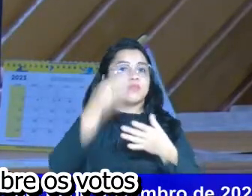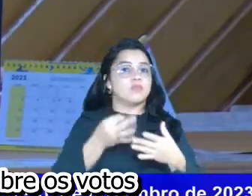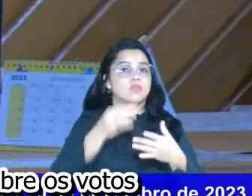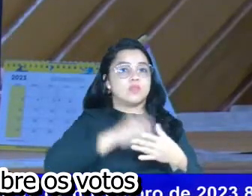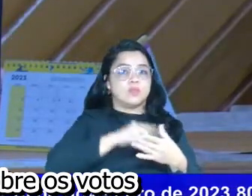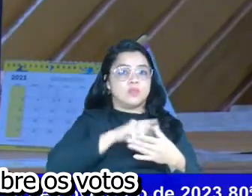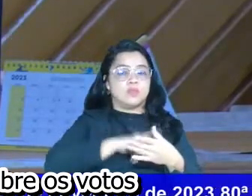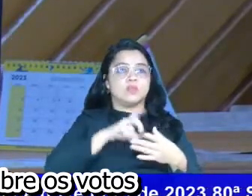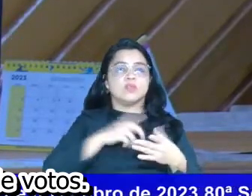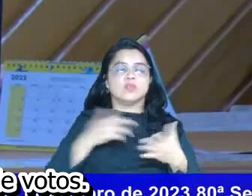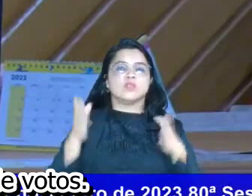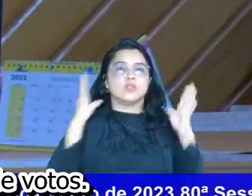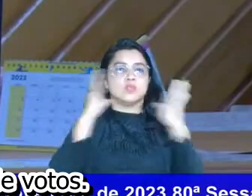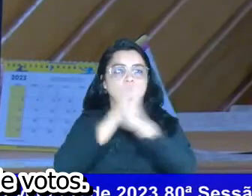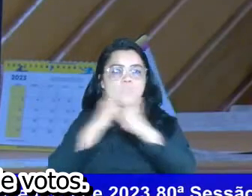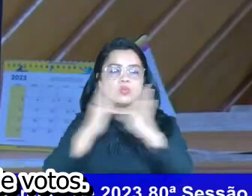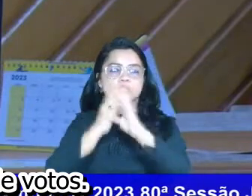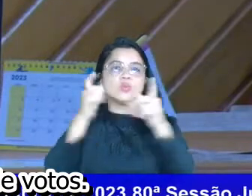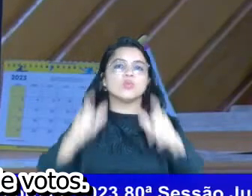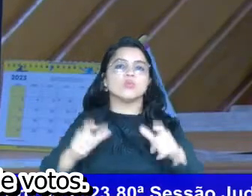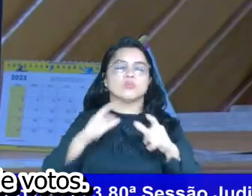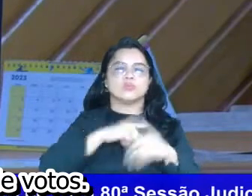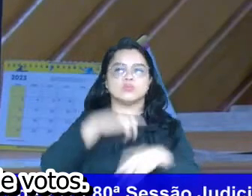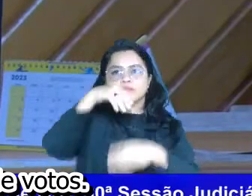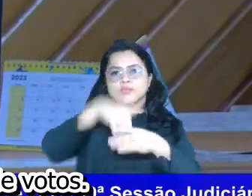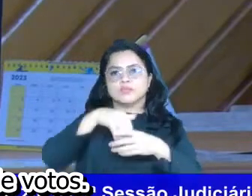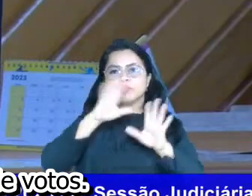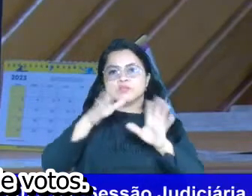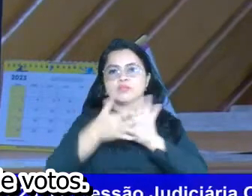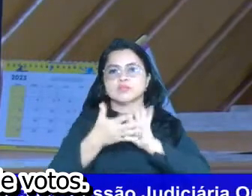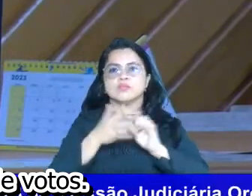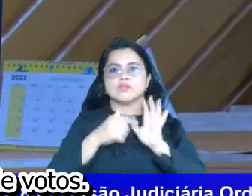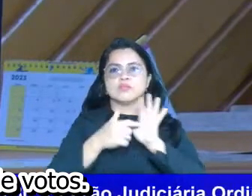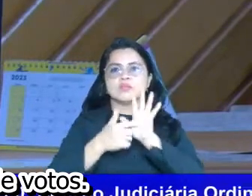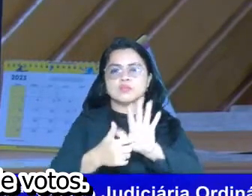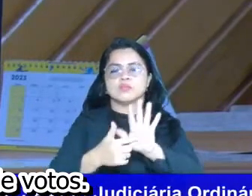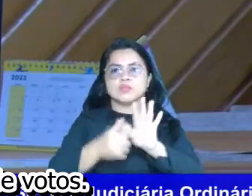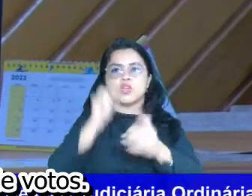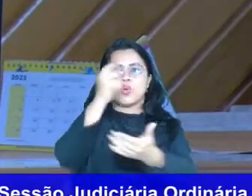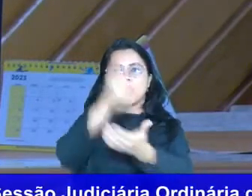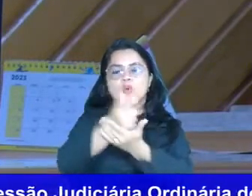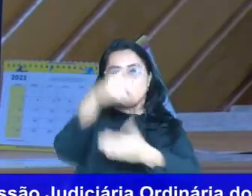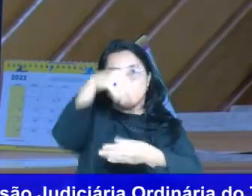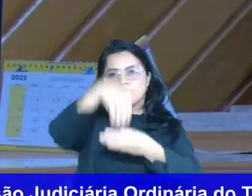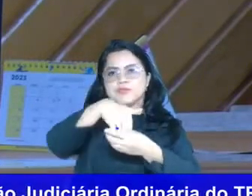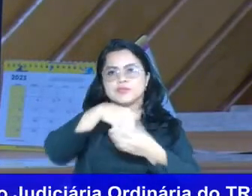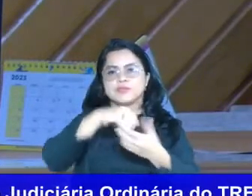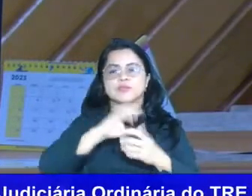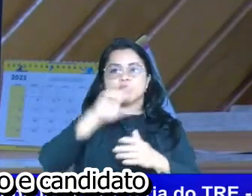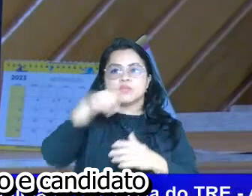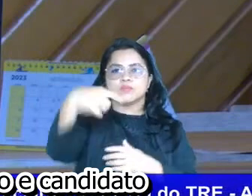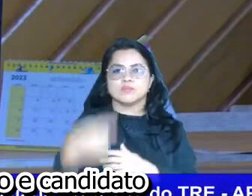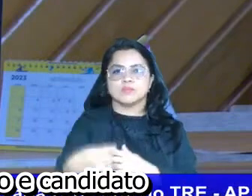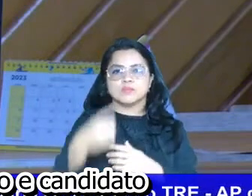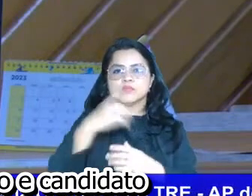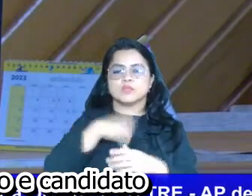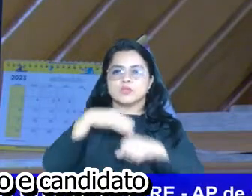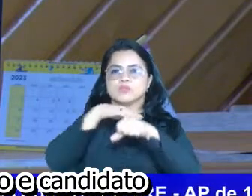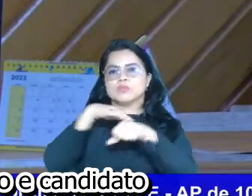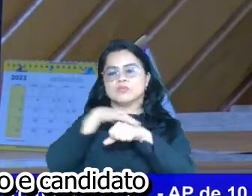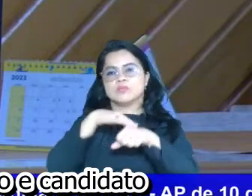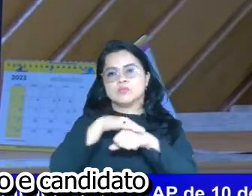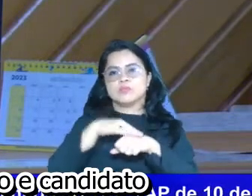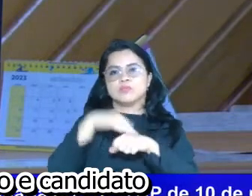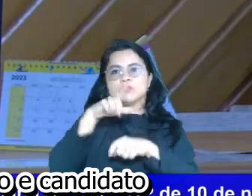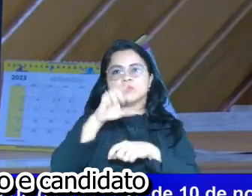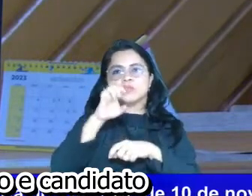demonstra um controle sobre os votos dos eleitores que já indica, então, essa compra de votos. Após, em conversas com